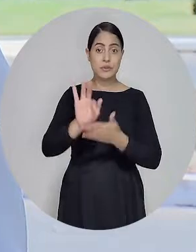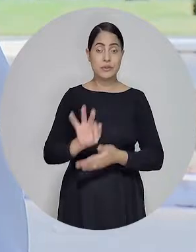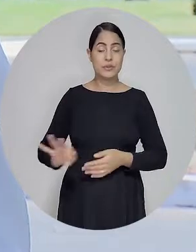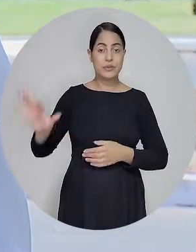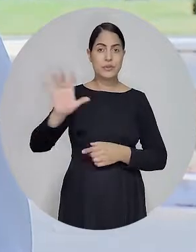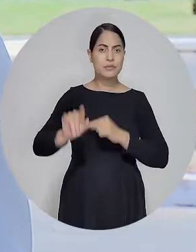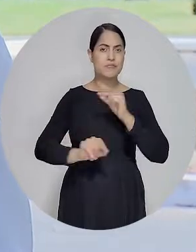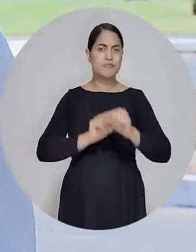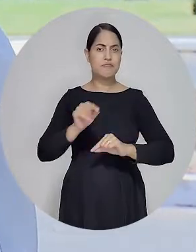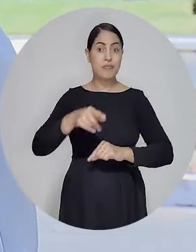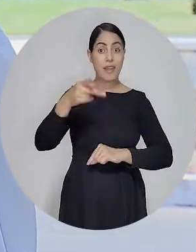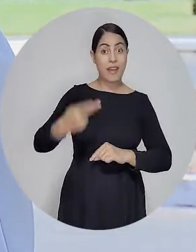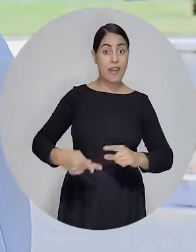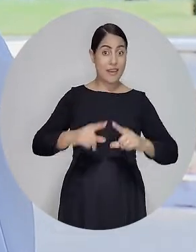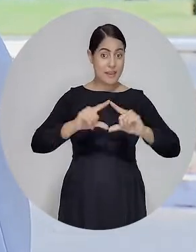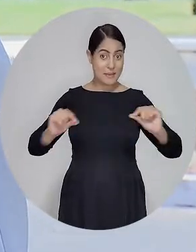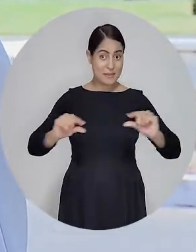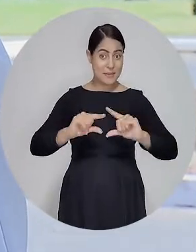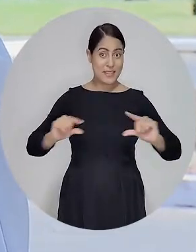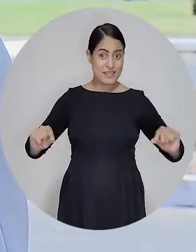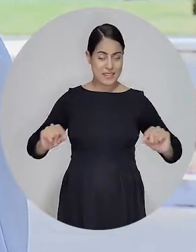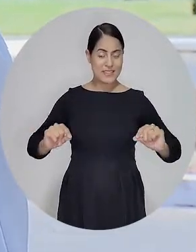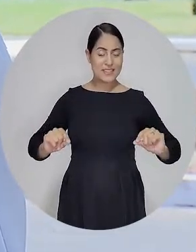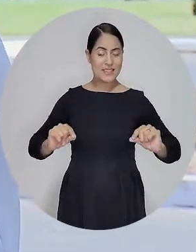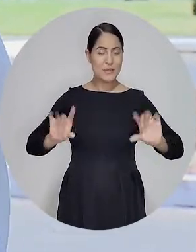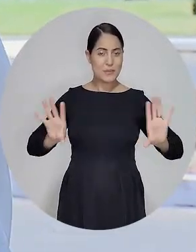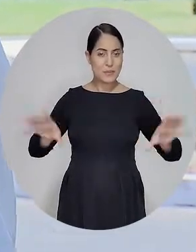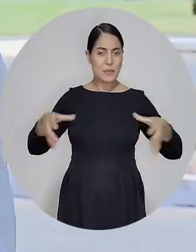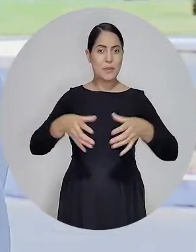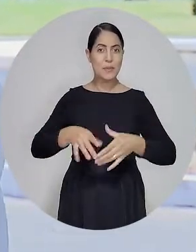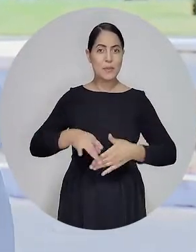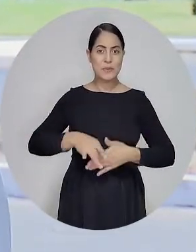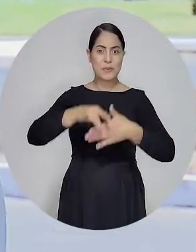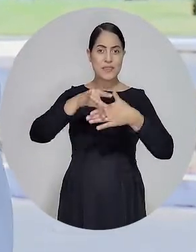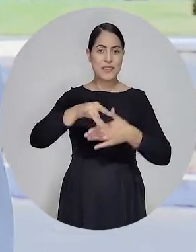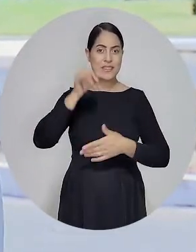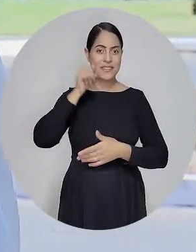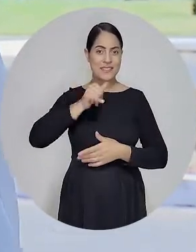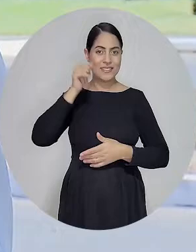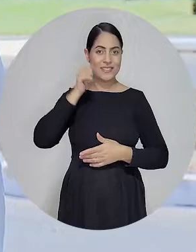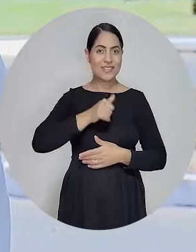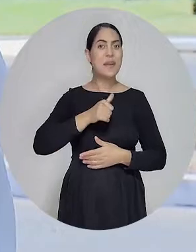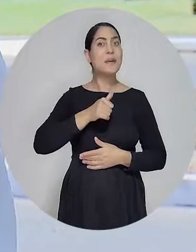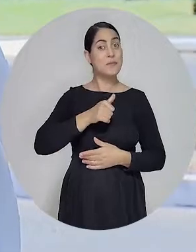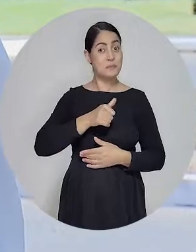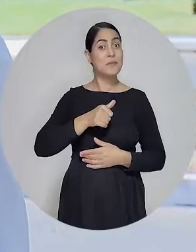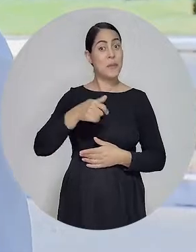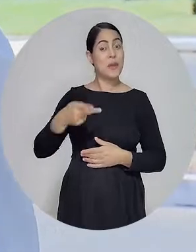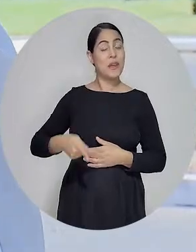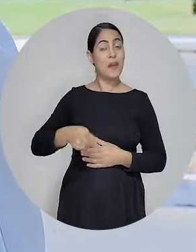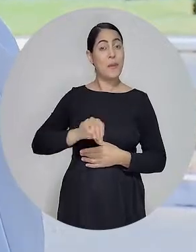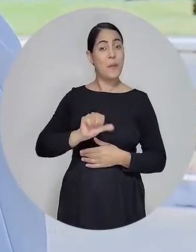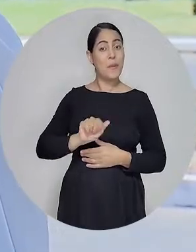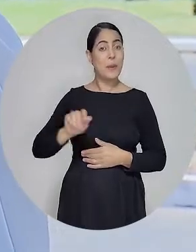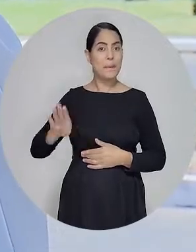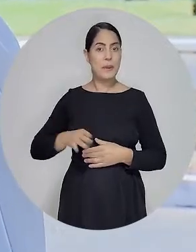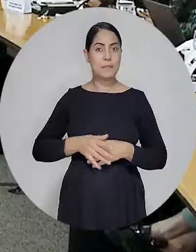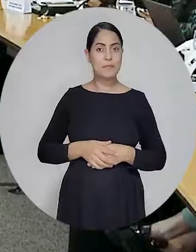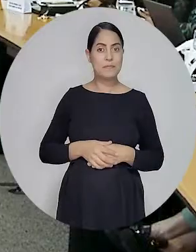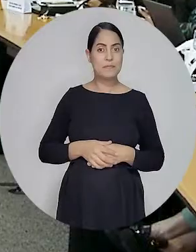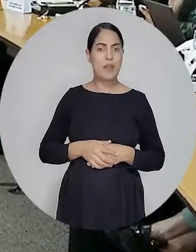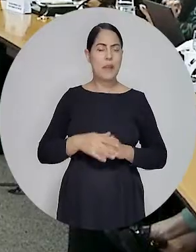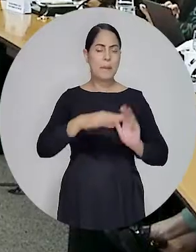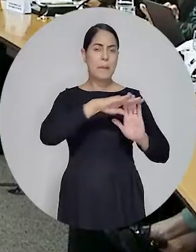Aconteceu na sede do Conselho Federal da Ordem dos Advogados do Brasil, aqui em Brasília, o primeiro colégio de lideranças femininas da